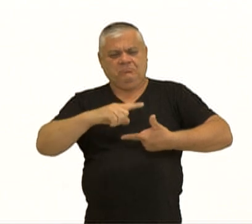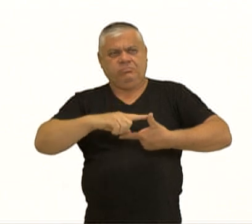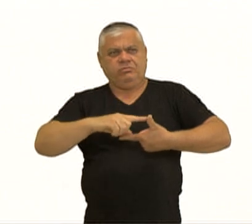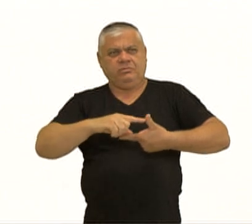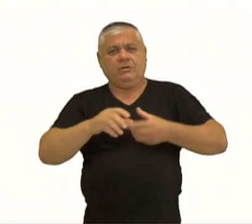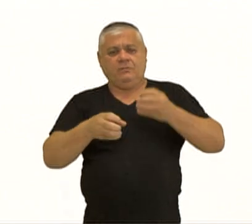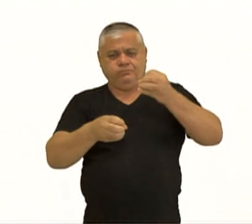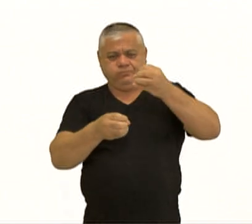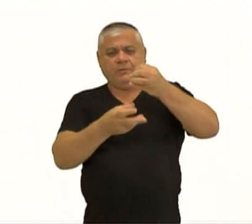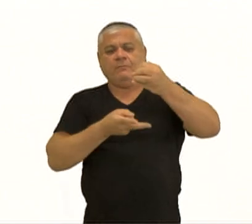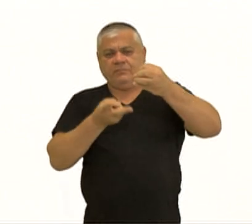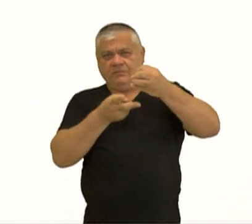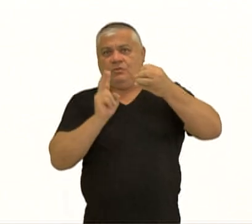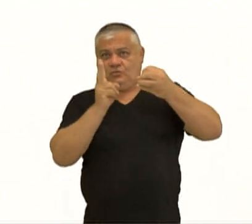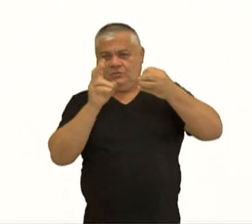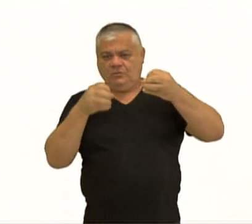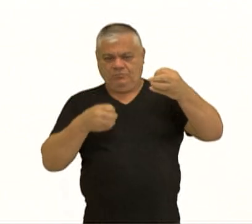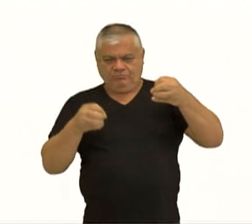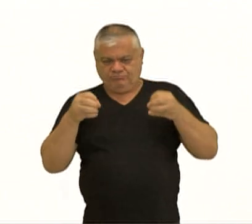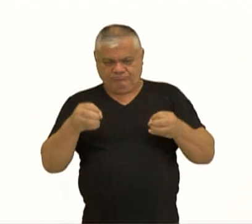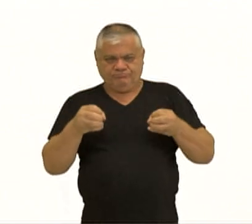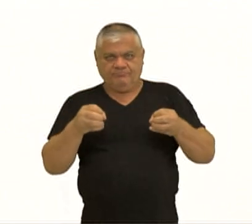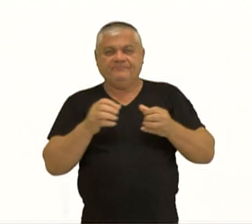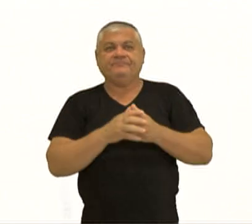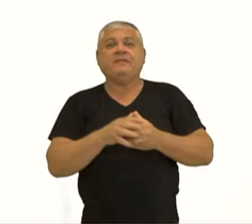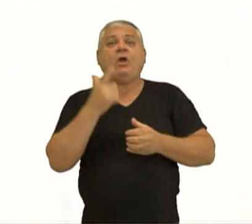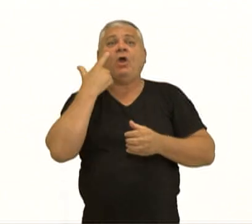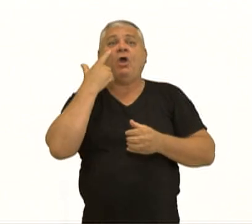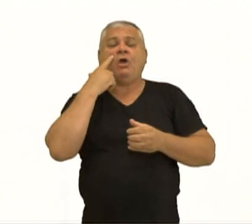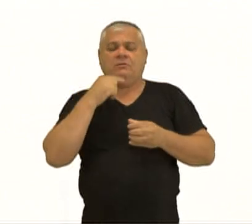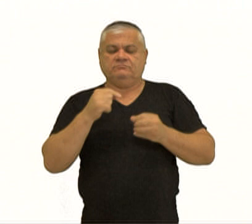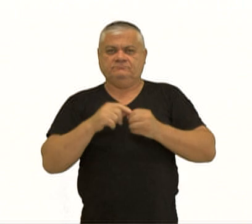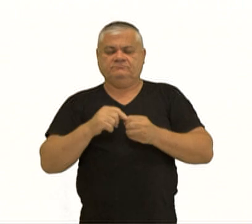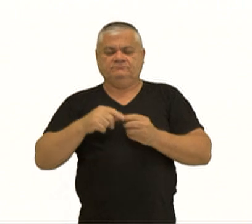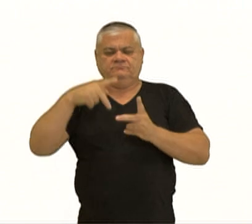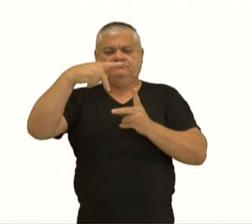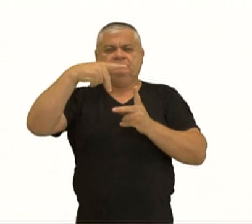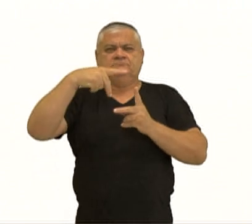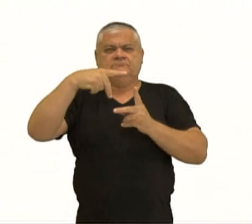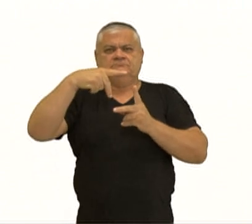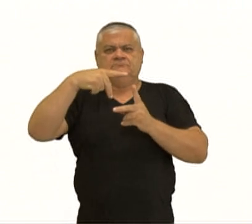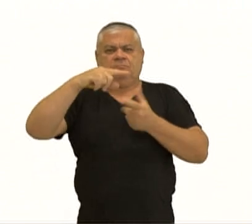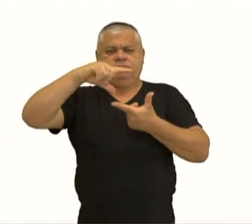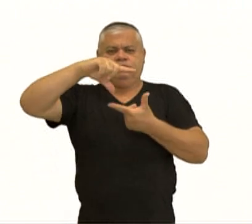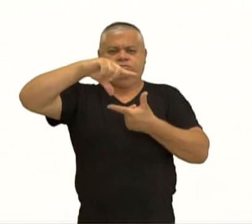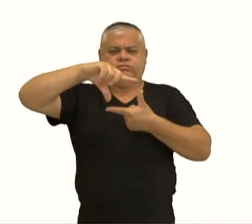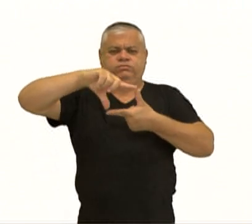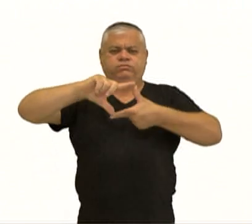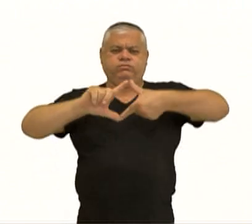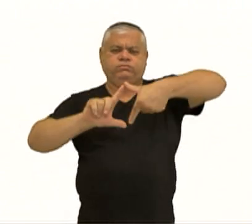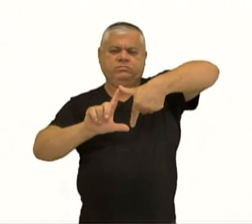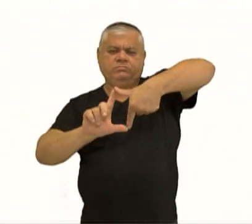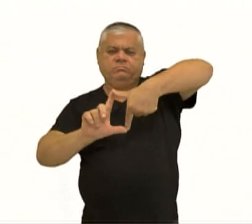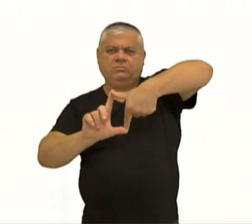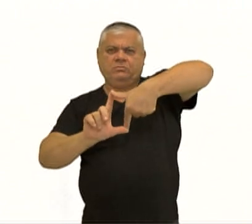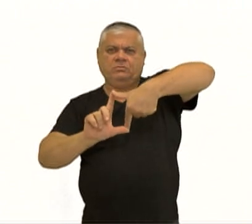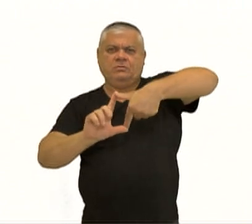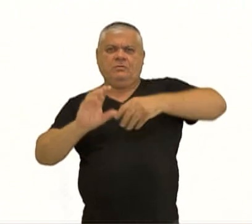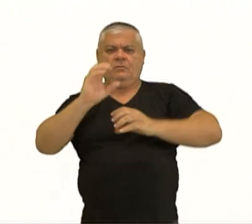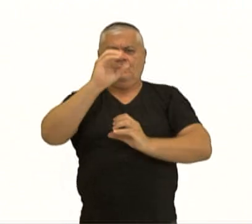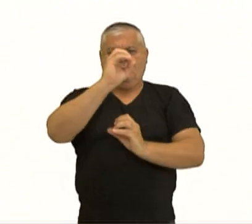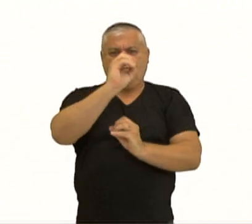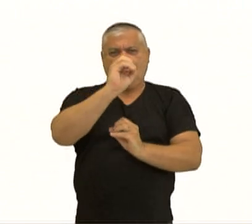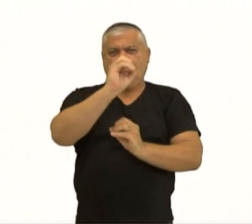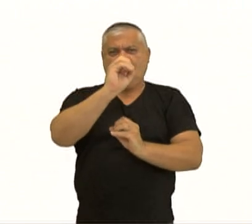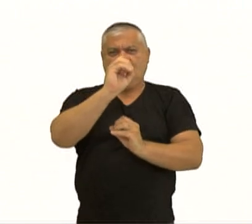circulares. Tranquilo? Aqui eu tenho uma representação. Tem alguém dizendo, professor, mas por que está dessa maneira? O círculo tem uma posição